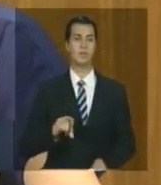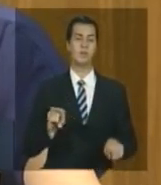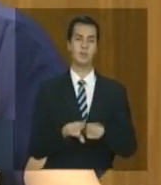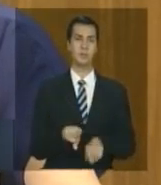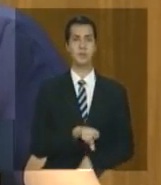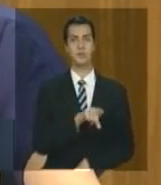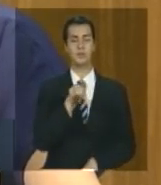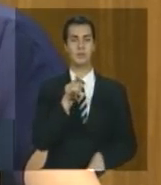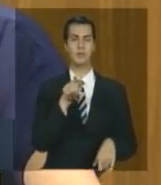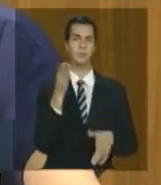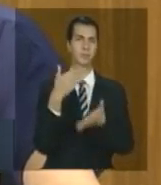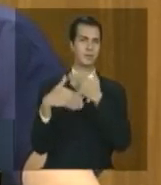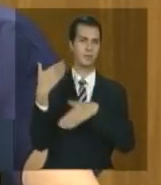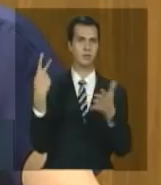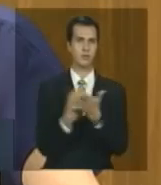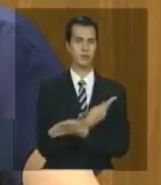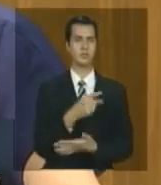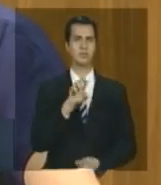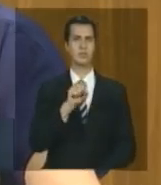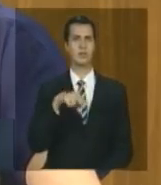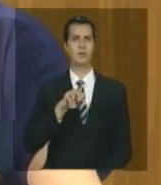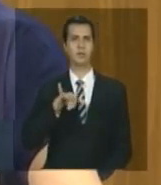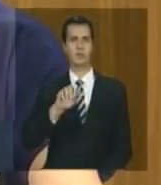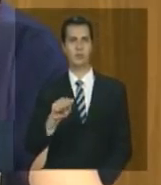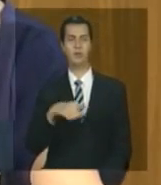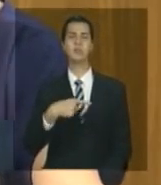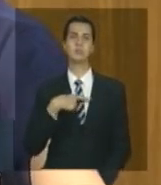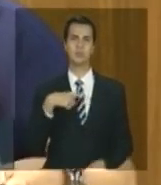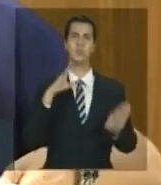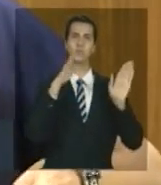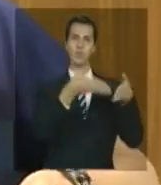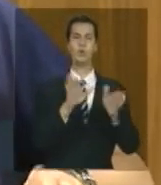também foram organizados esses dois fóruns, e